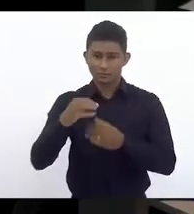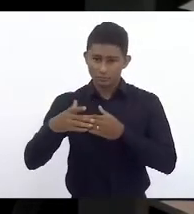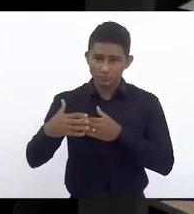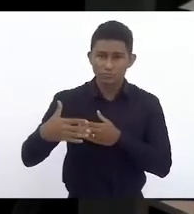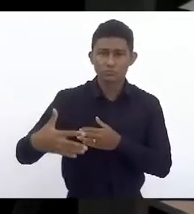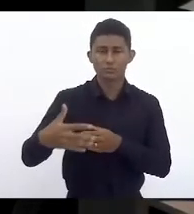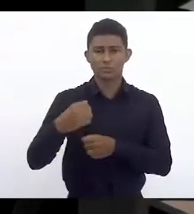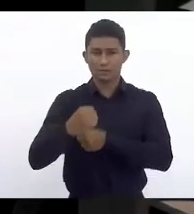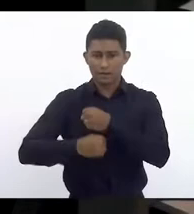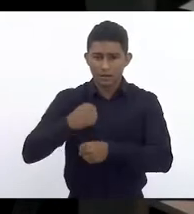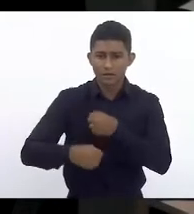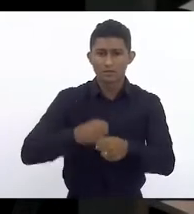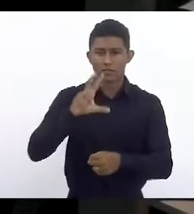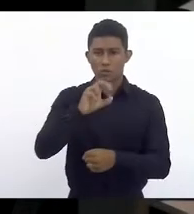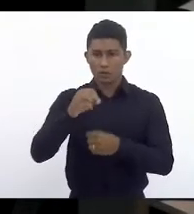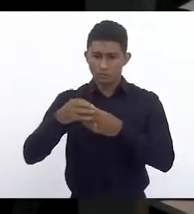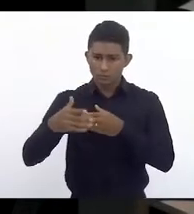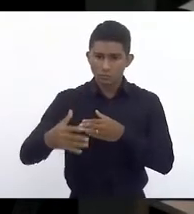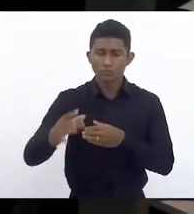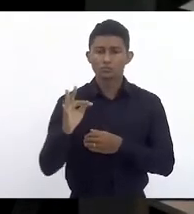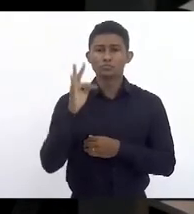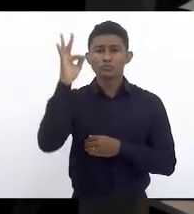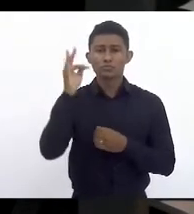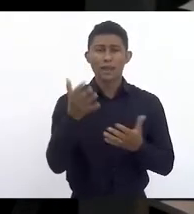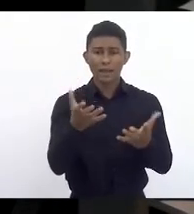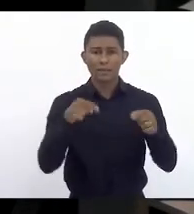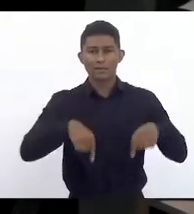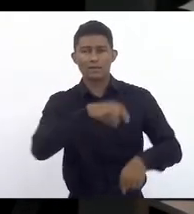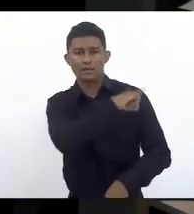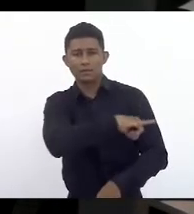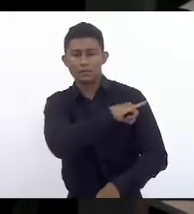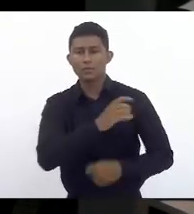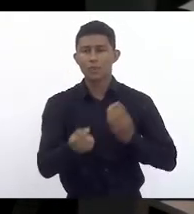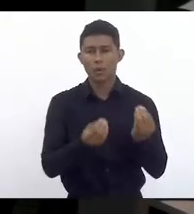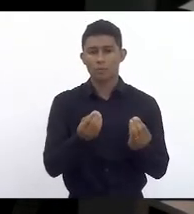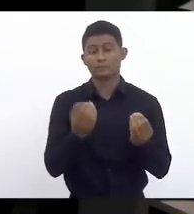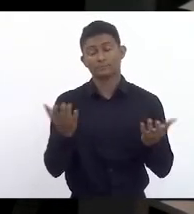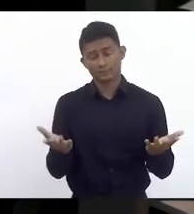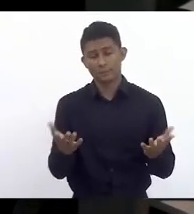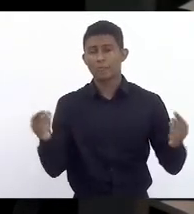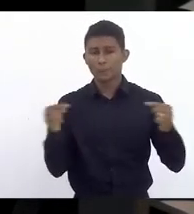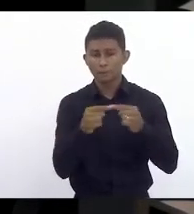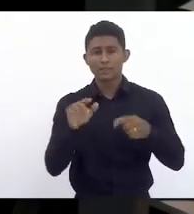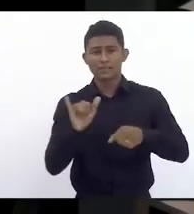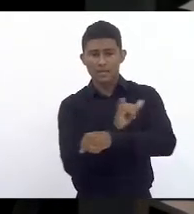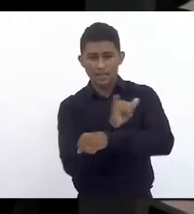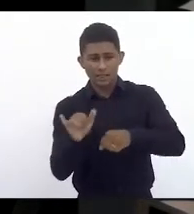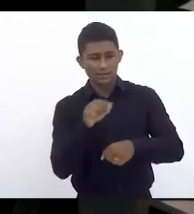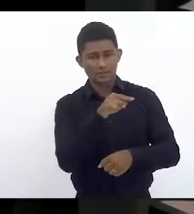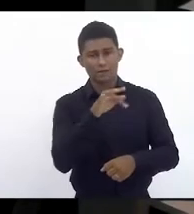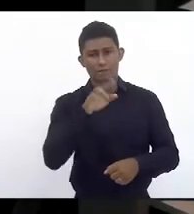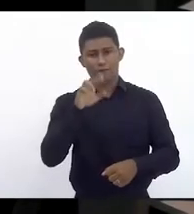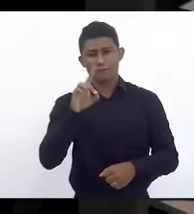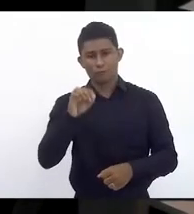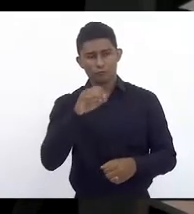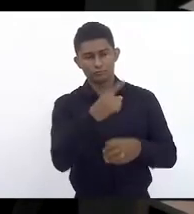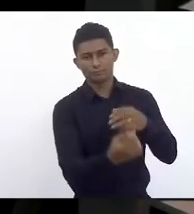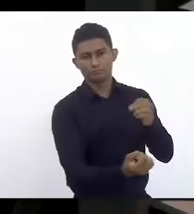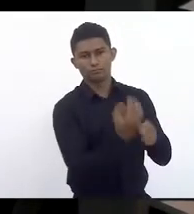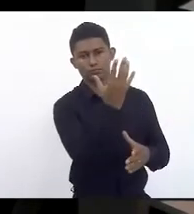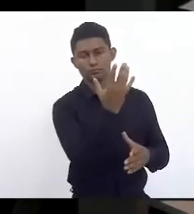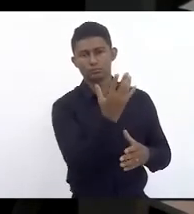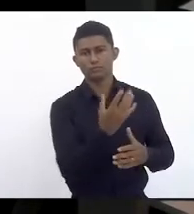50 anos? E é exatamente esse caráter estratégico do Fundo Soberano que inspirou, né,